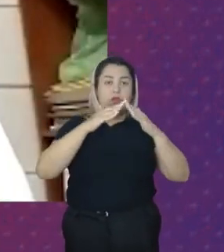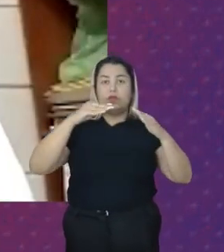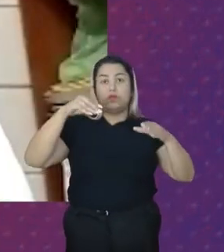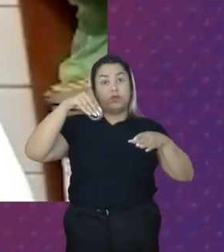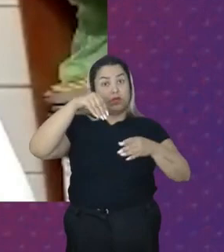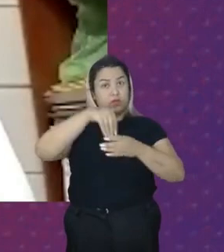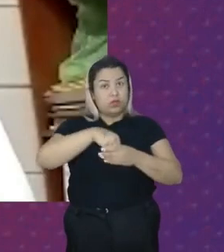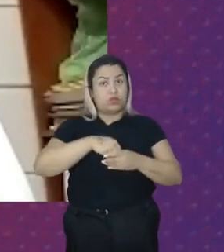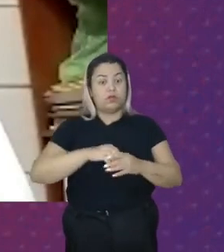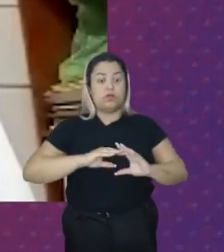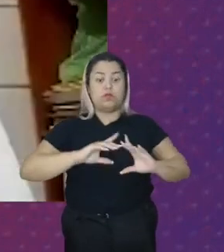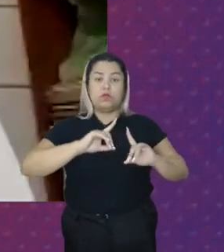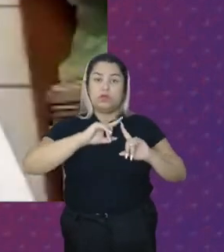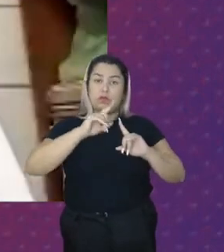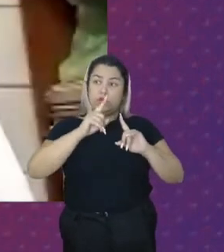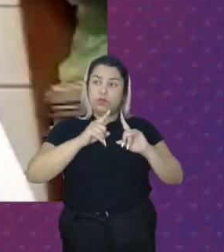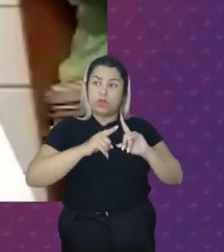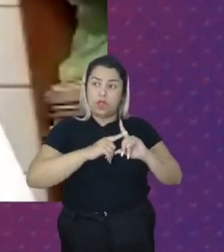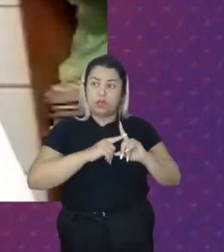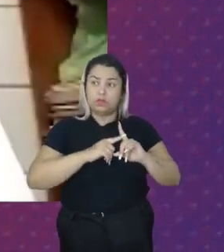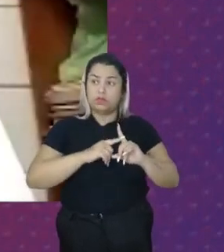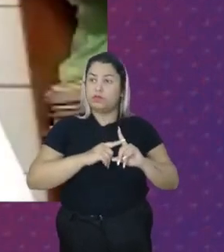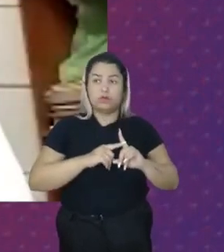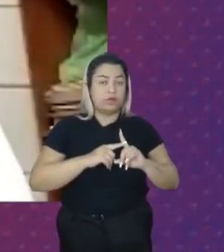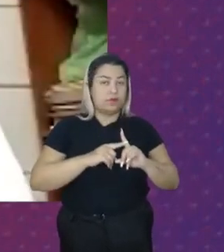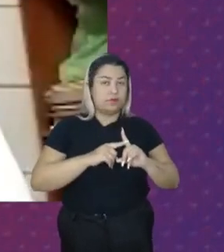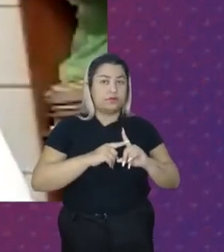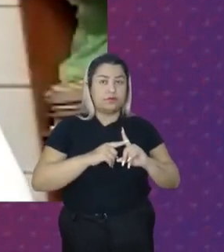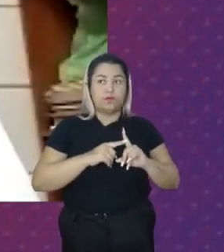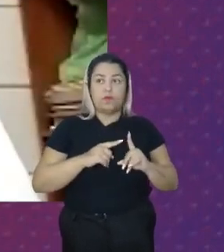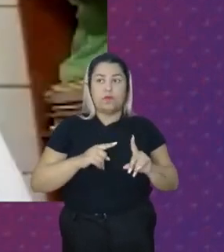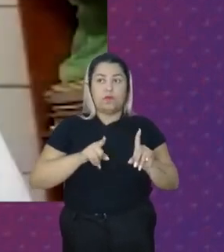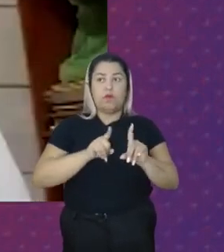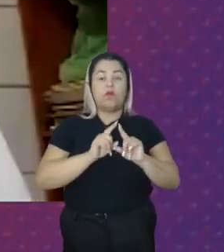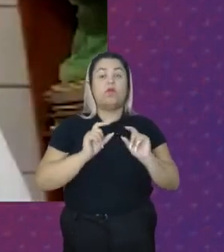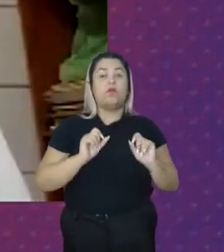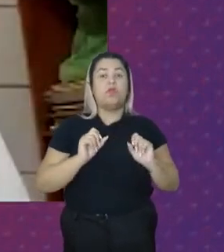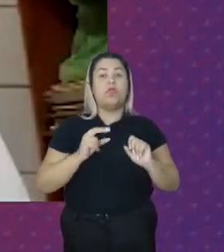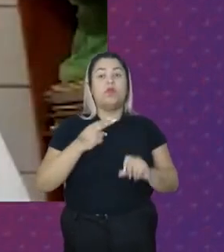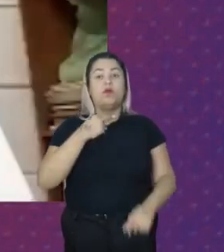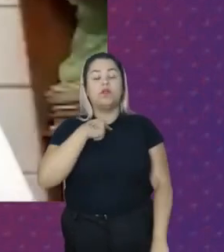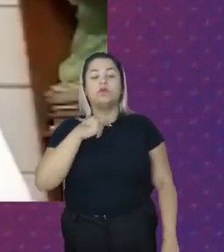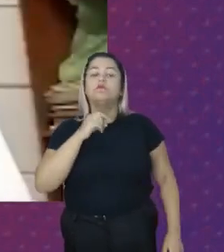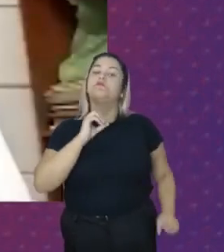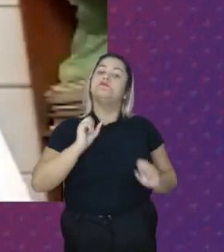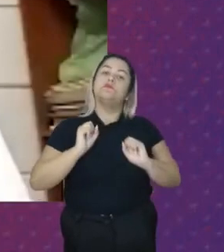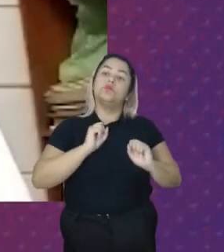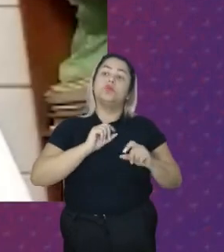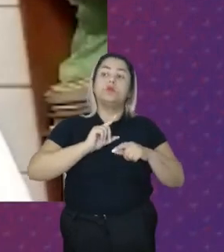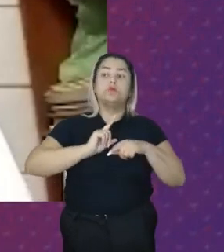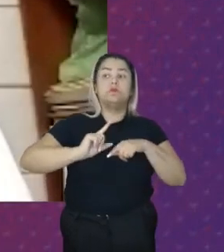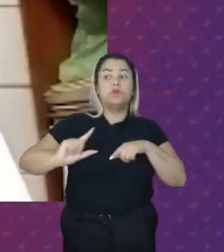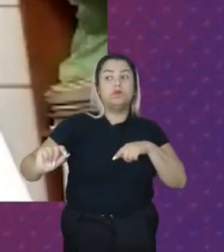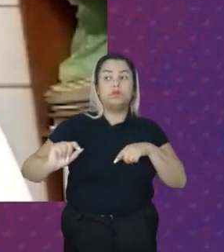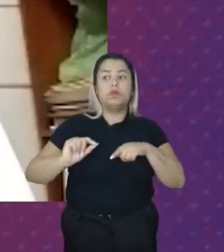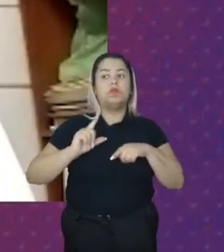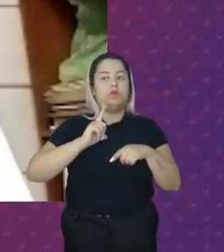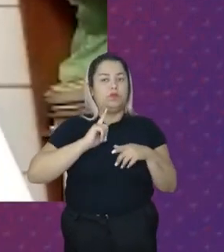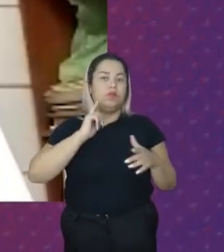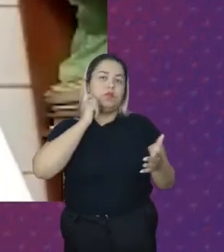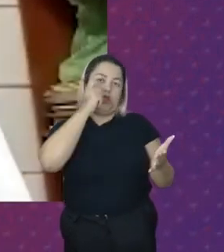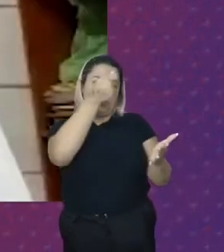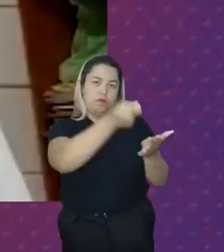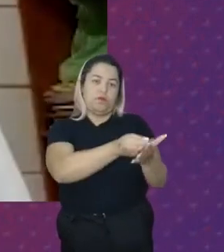O empregador Antes demitia Ele não pagava nada Não que ele não Possa demitir Mas se ele Demitir Ele tem que pagar